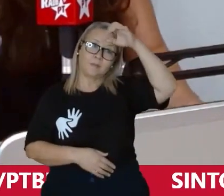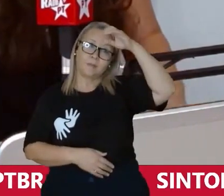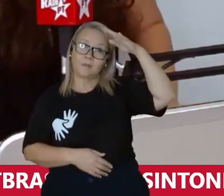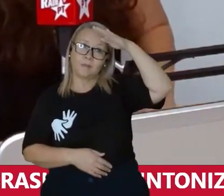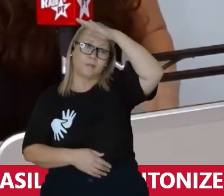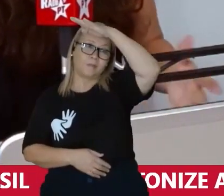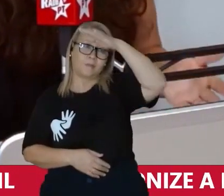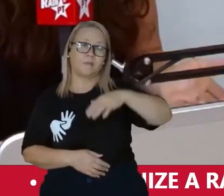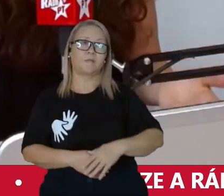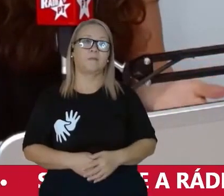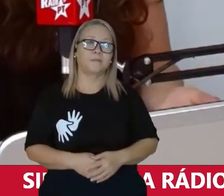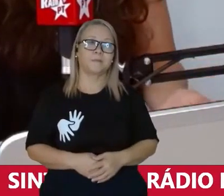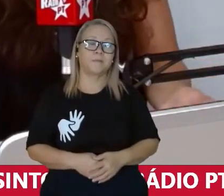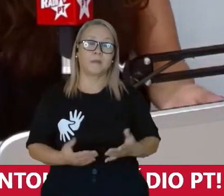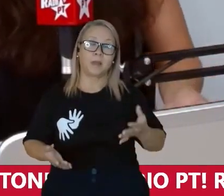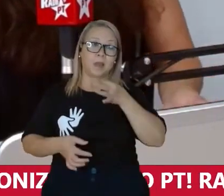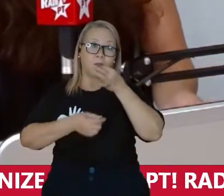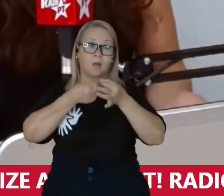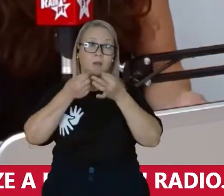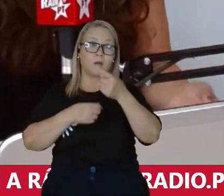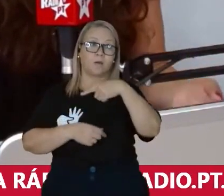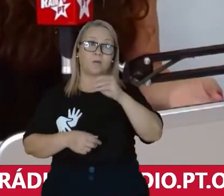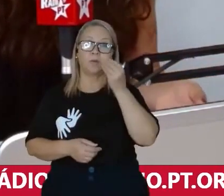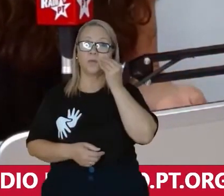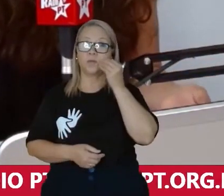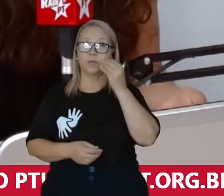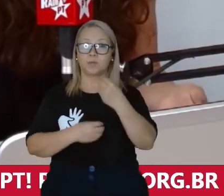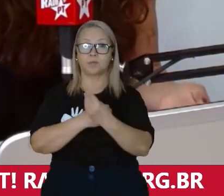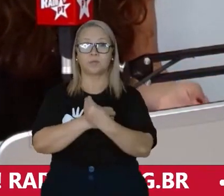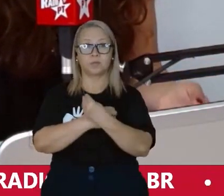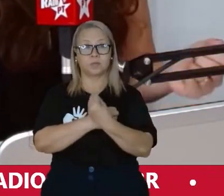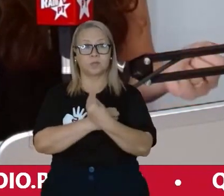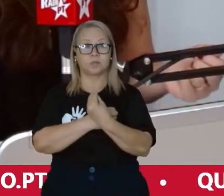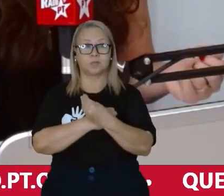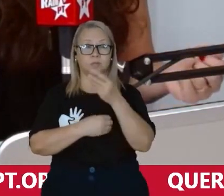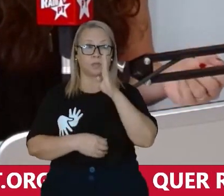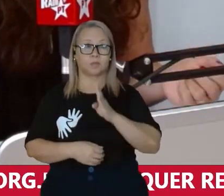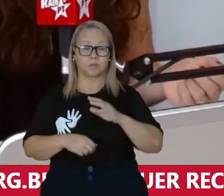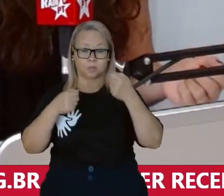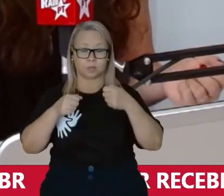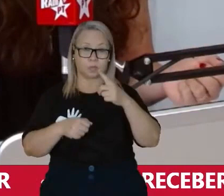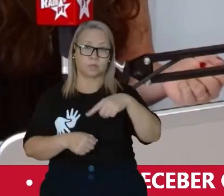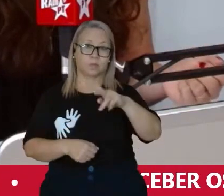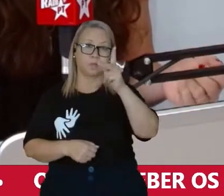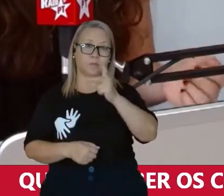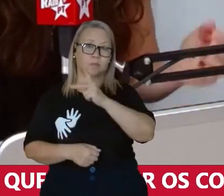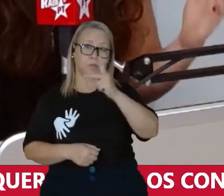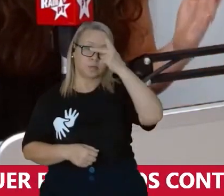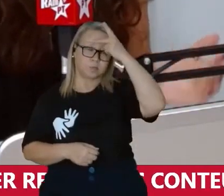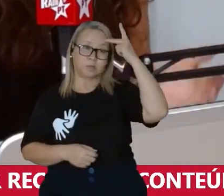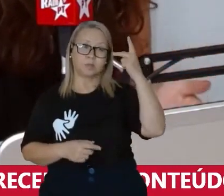É isso, tá certo. Eu recomendo que você tente se cuidar também, porque o Brasil precisa de pessoas como você também nessa